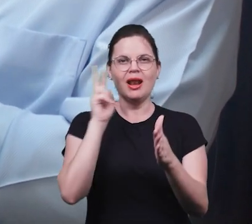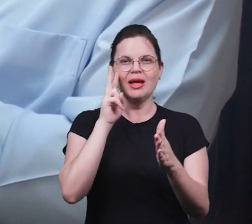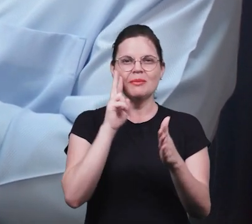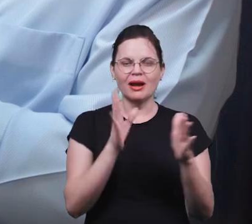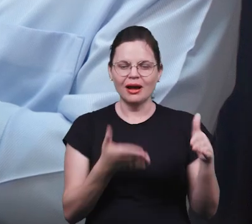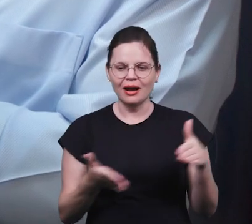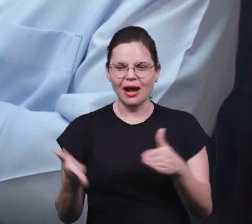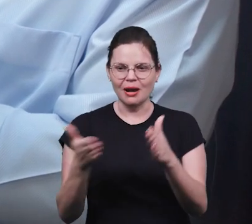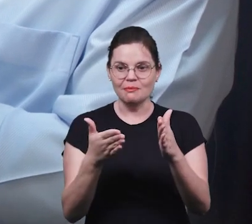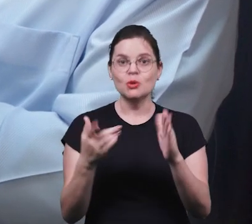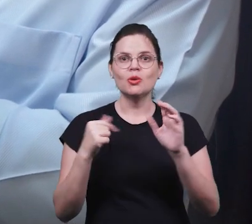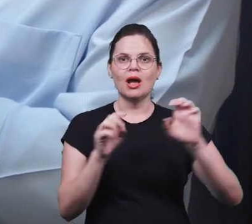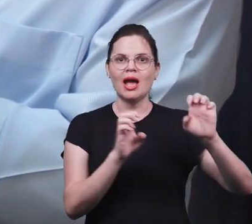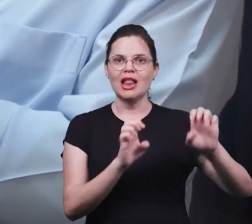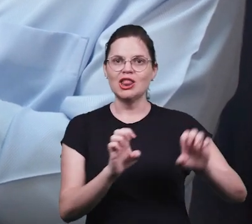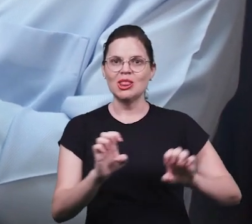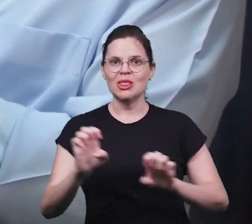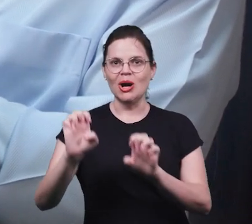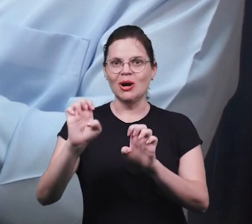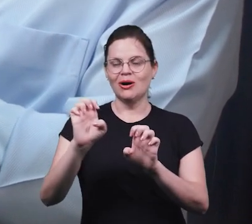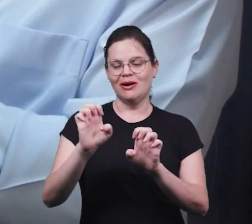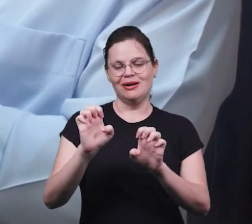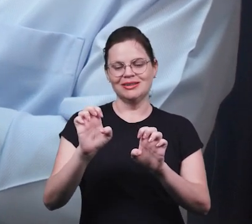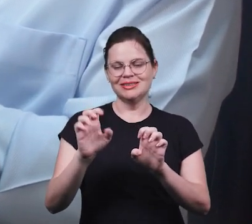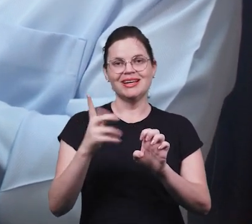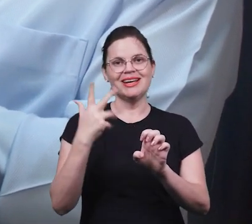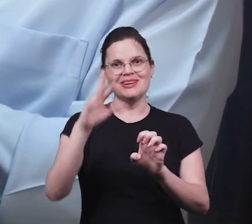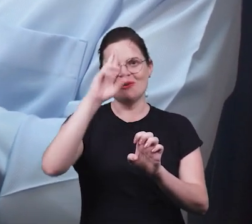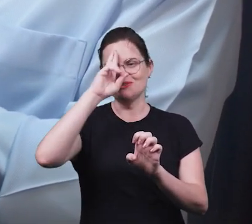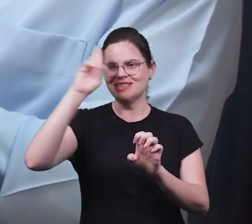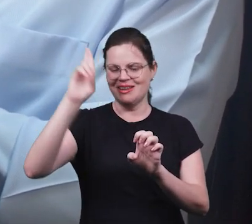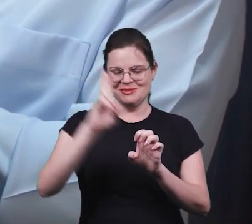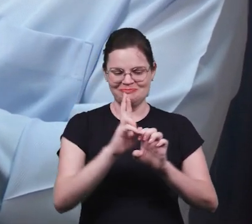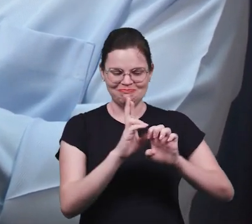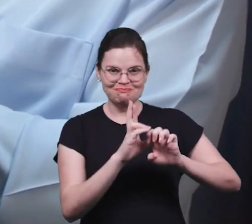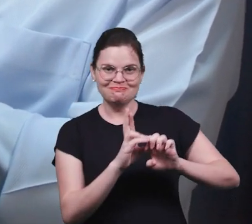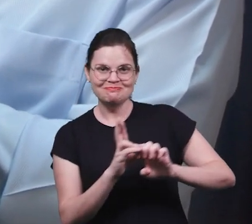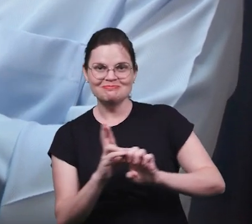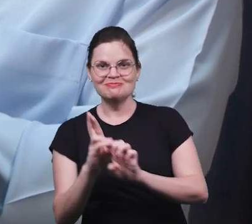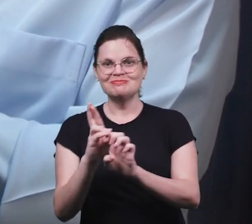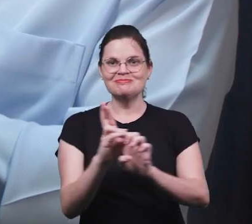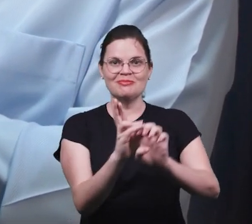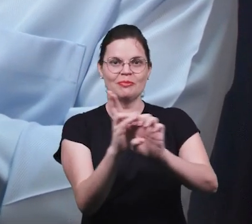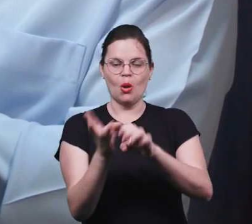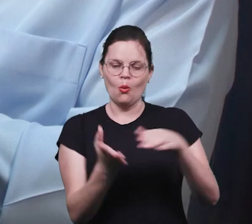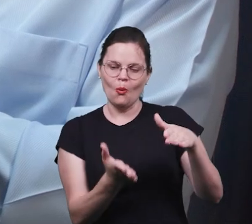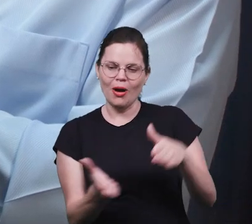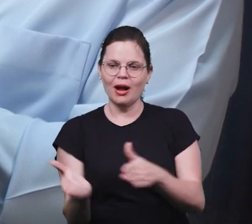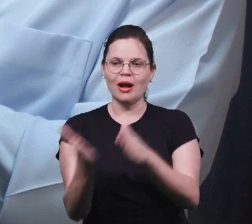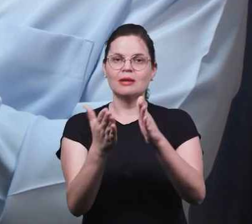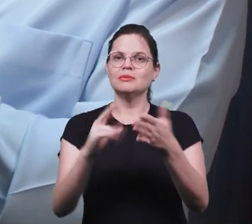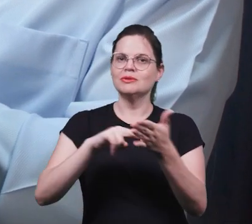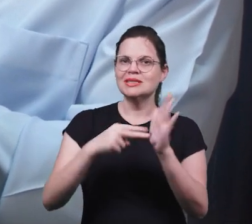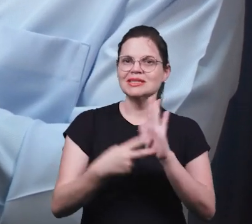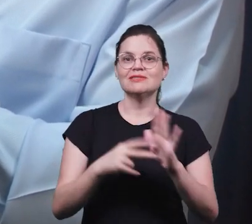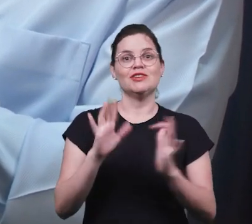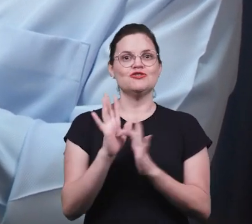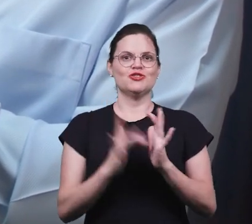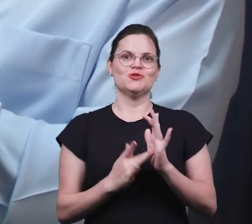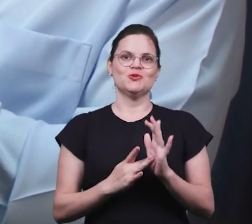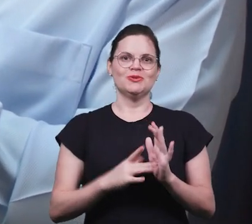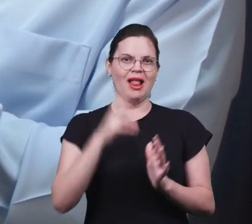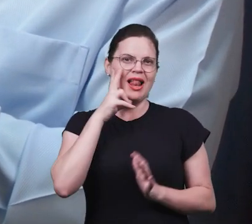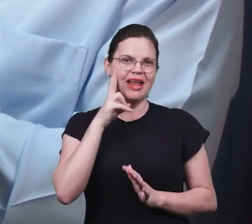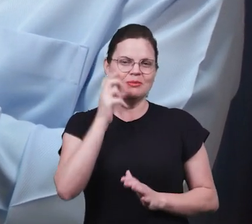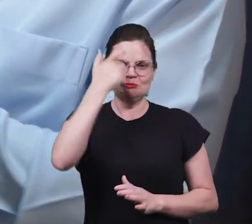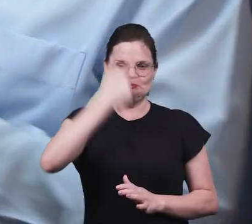andou é um tipo profético do Senhor Jesus, e por andar nesse caminho, num determinado